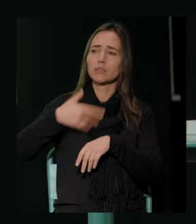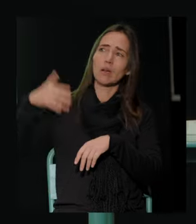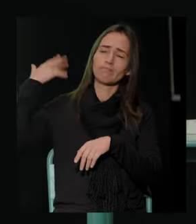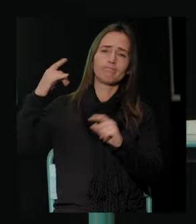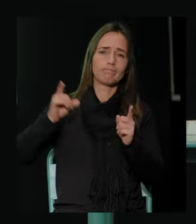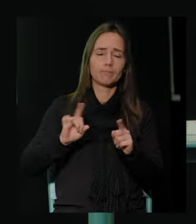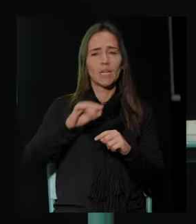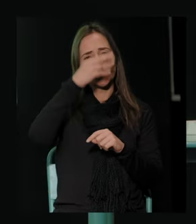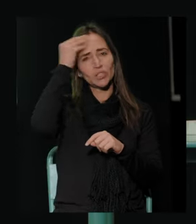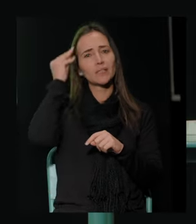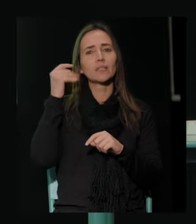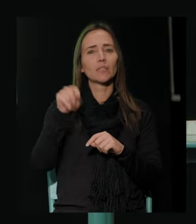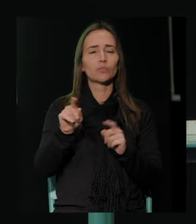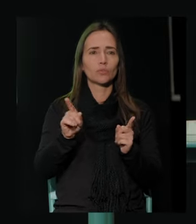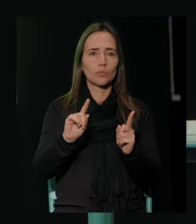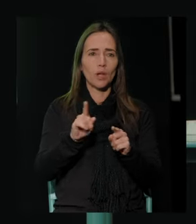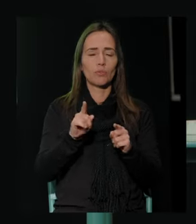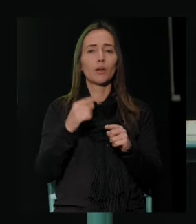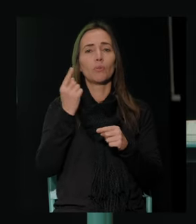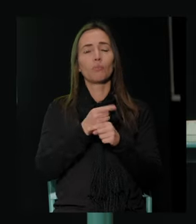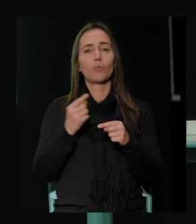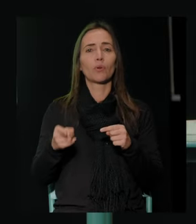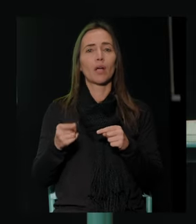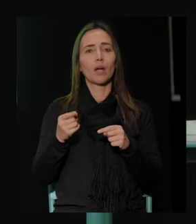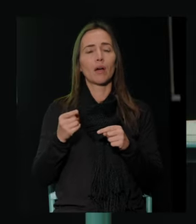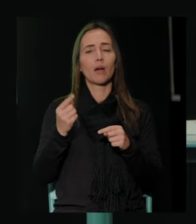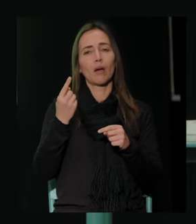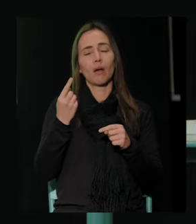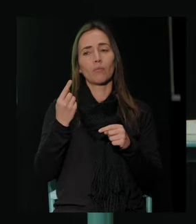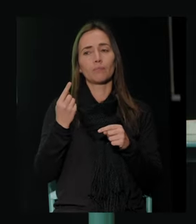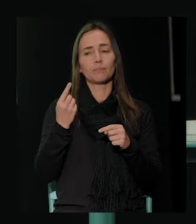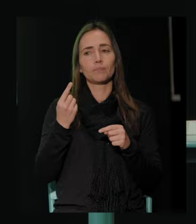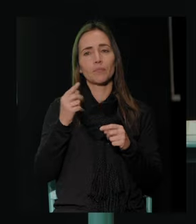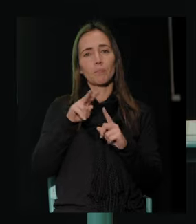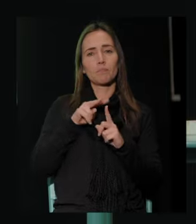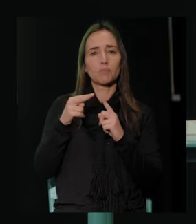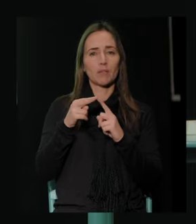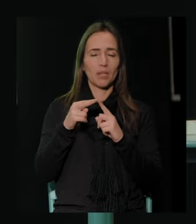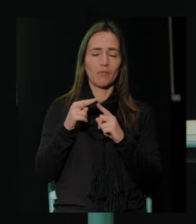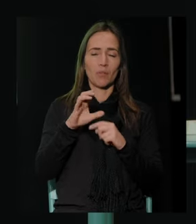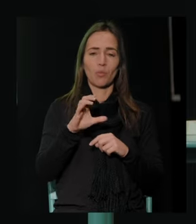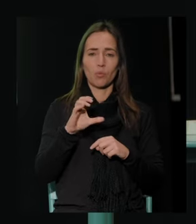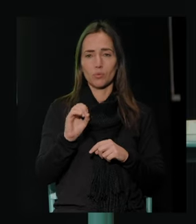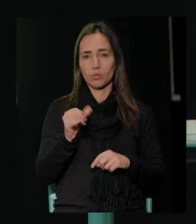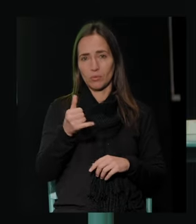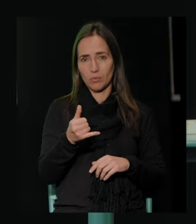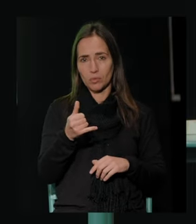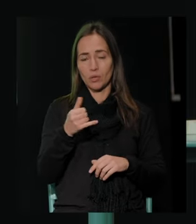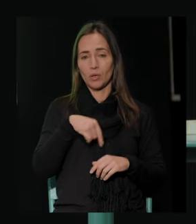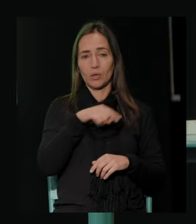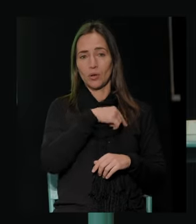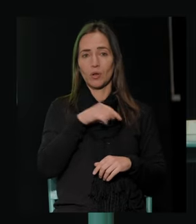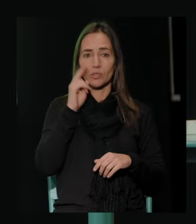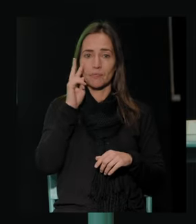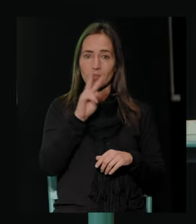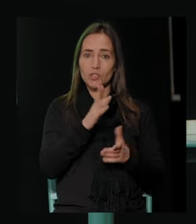de esquecermos dessa parte, que é um fenómeno que se chama o Carbon Tunnel Vision, ou visão de túnel do carbono, em que focamos